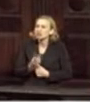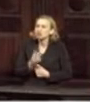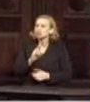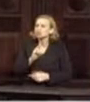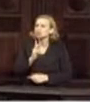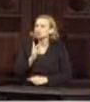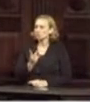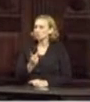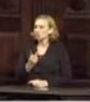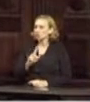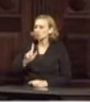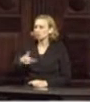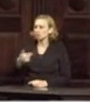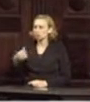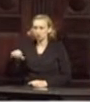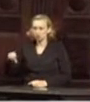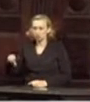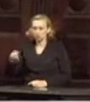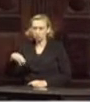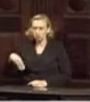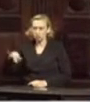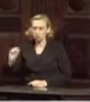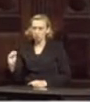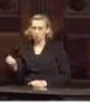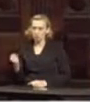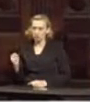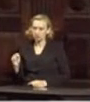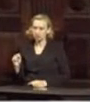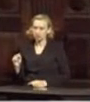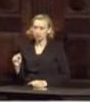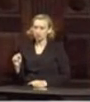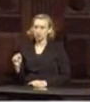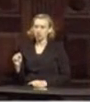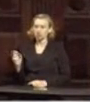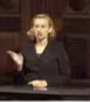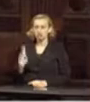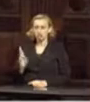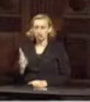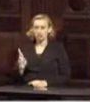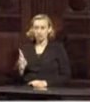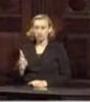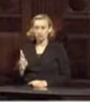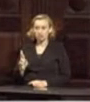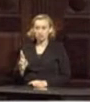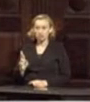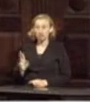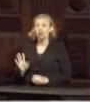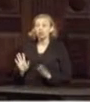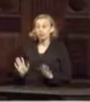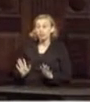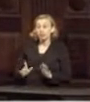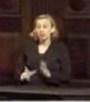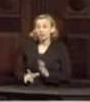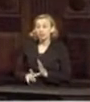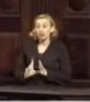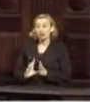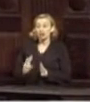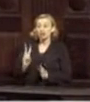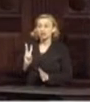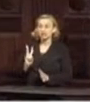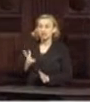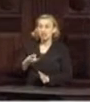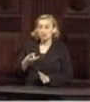de reais, e não vamos nos esquecer que originalmente esse empréstimo era de 3 bilhões e meio de reais,